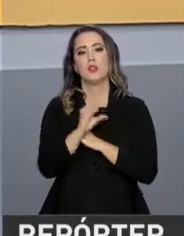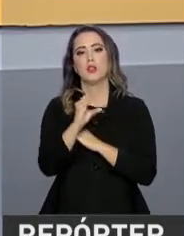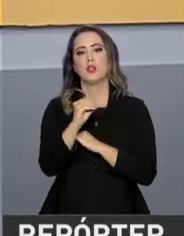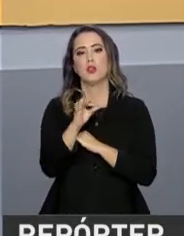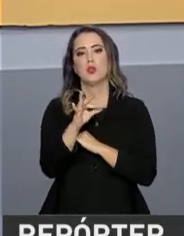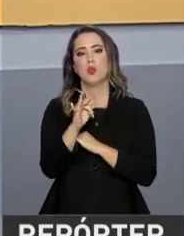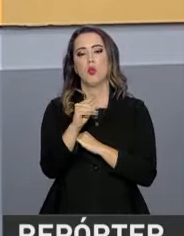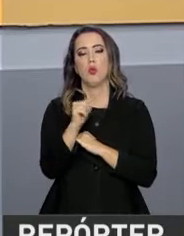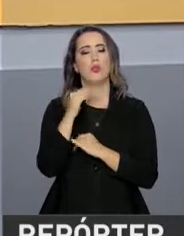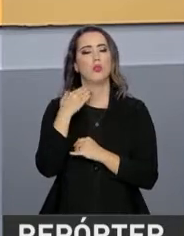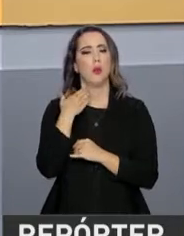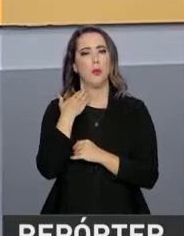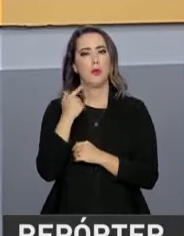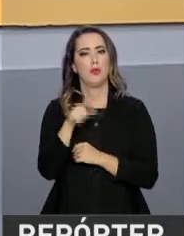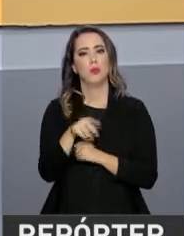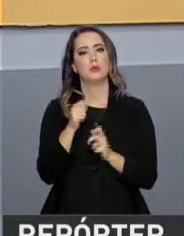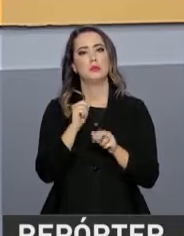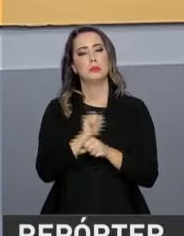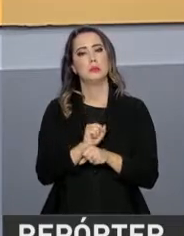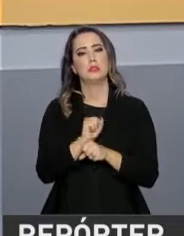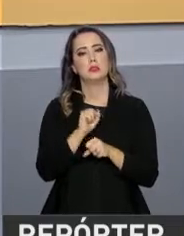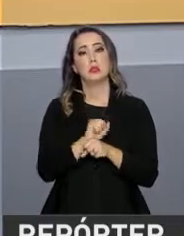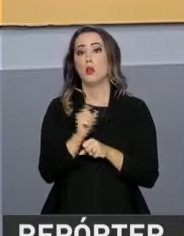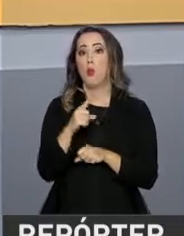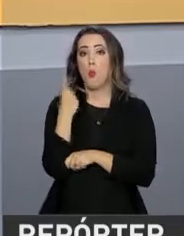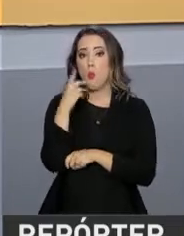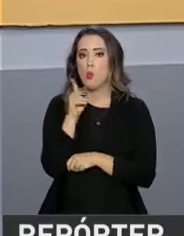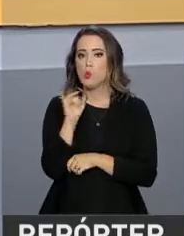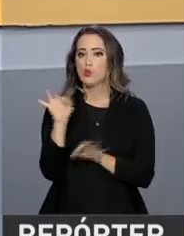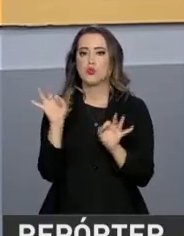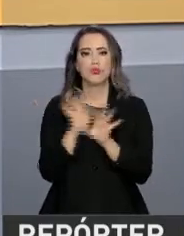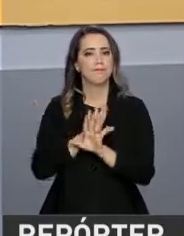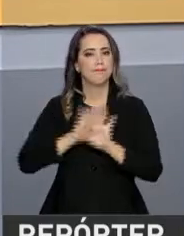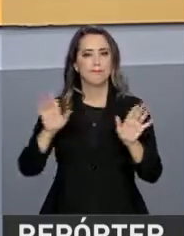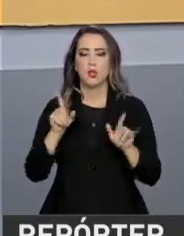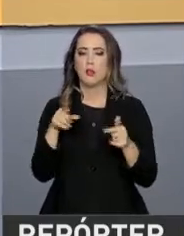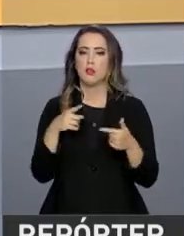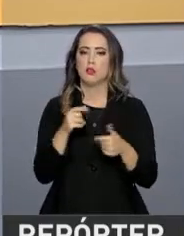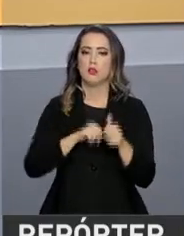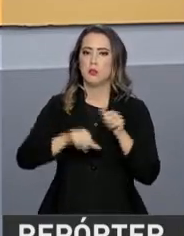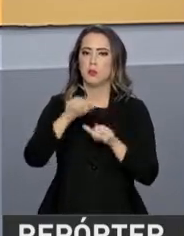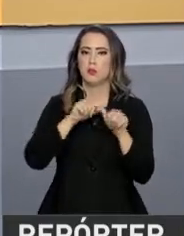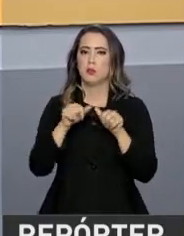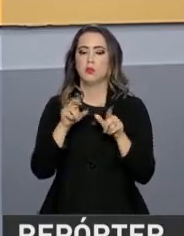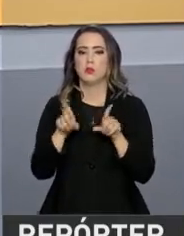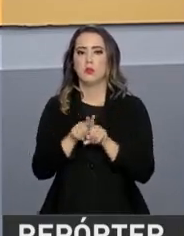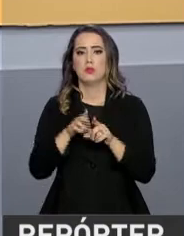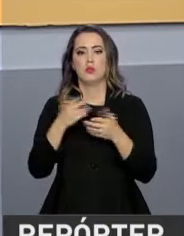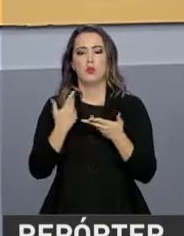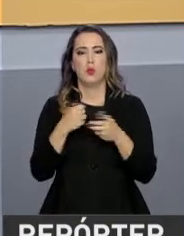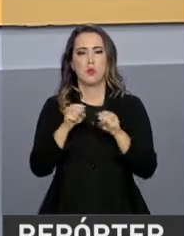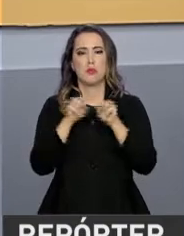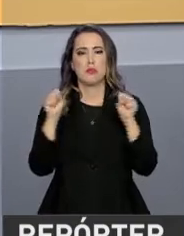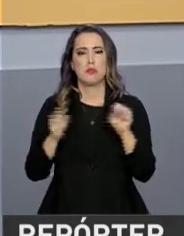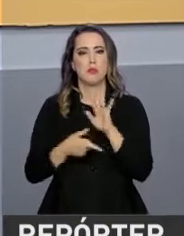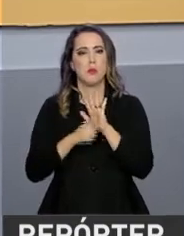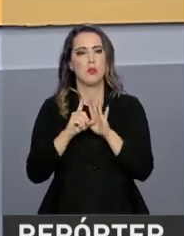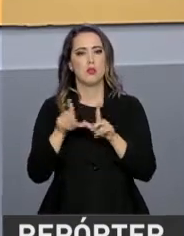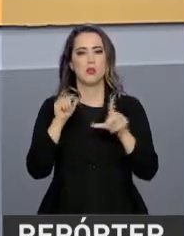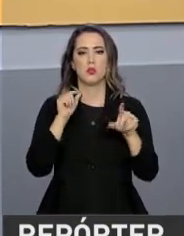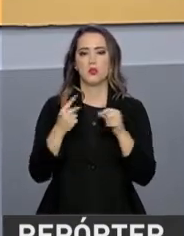ou empresa favorecida alteração unifica também a sistemática de compensação de cheques que antes era